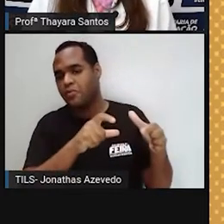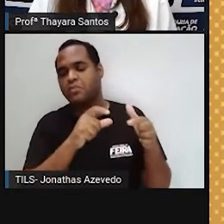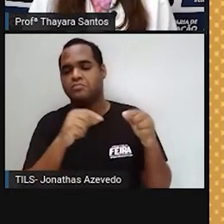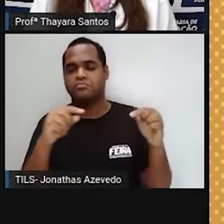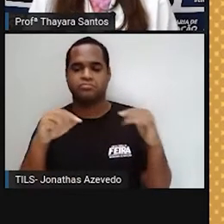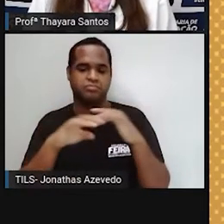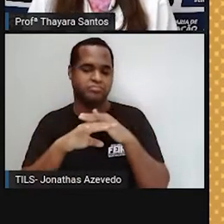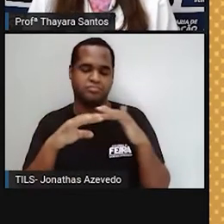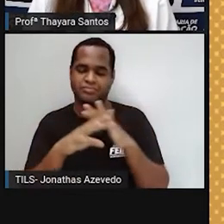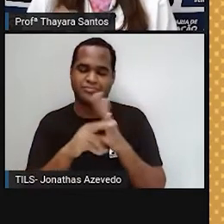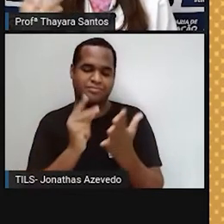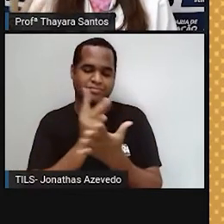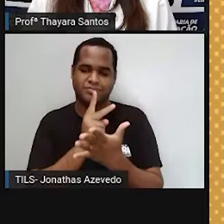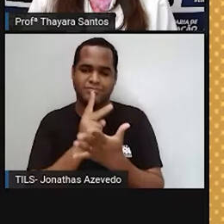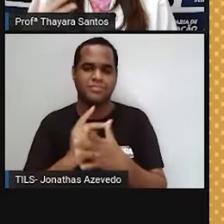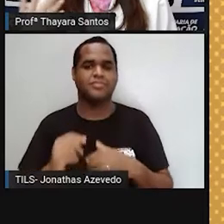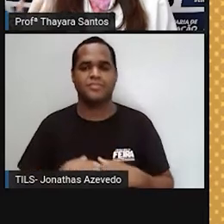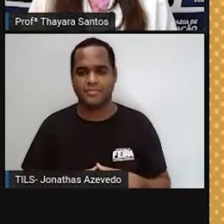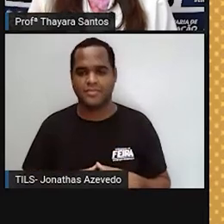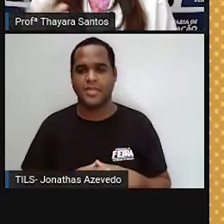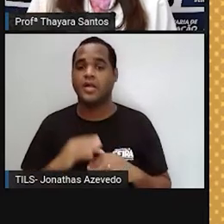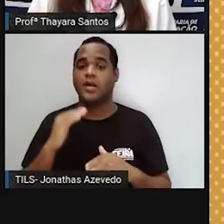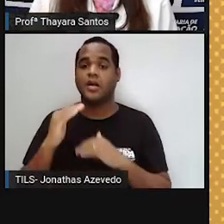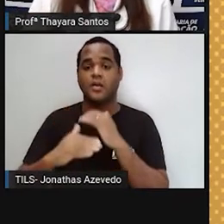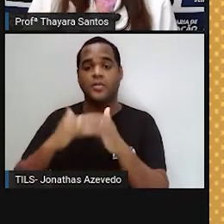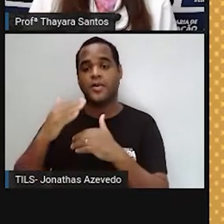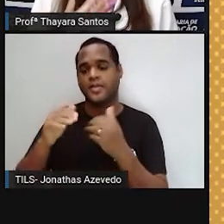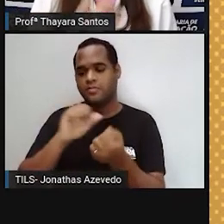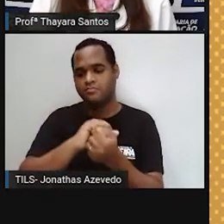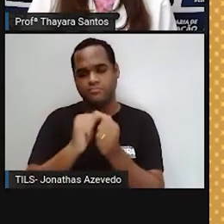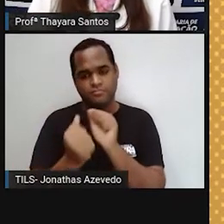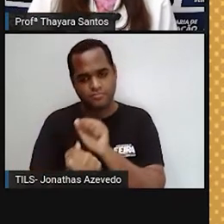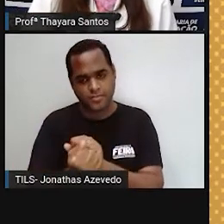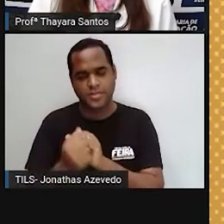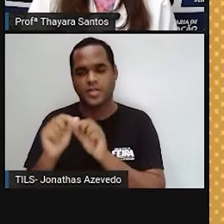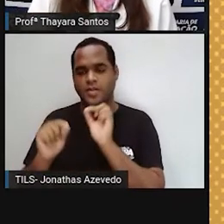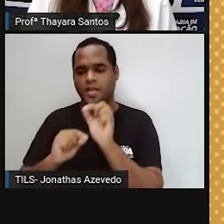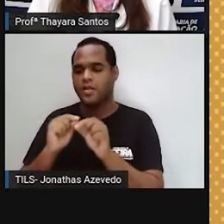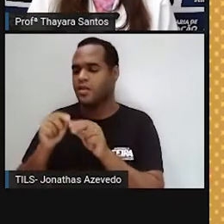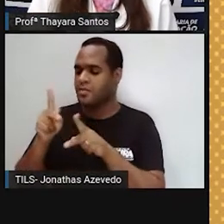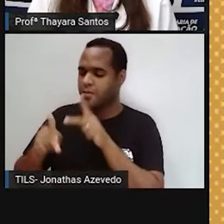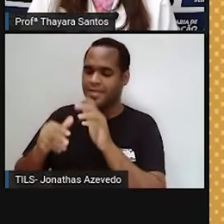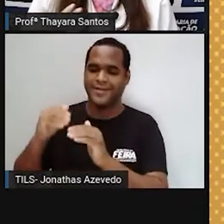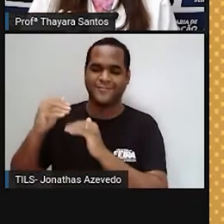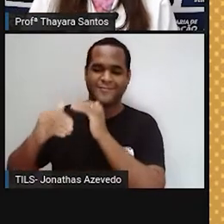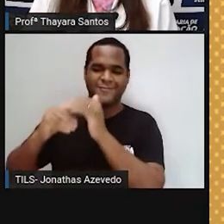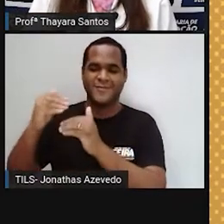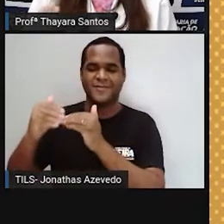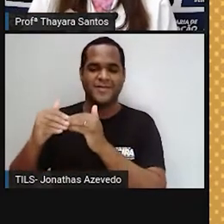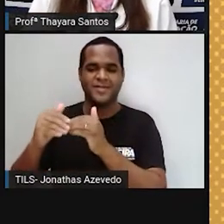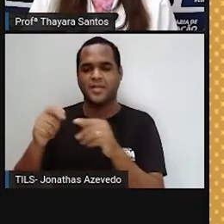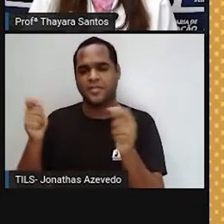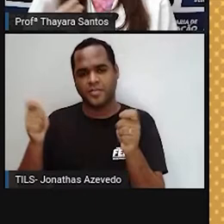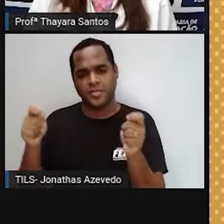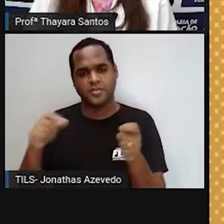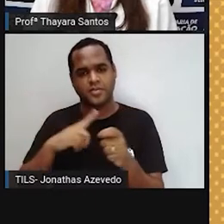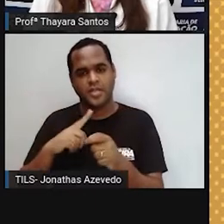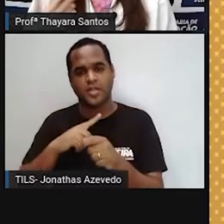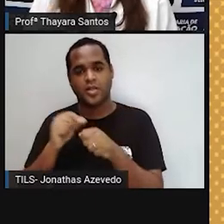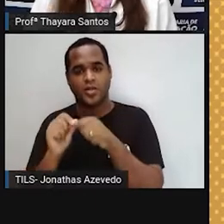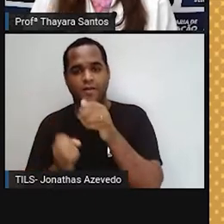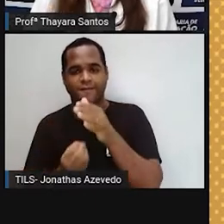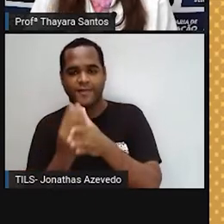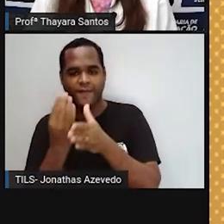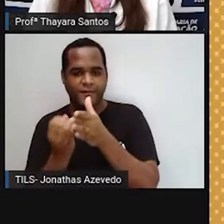tempo. Então, esse processo de variação e adaptação dessas populações ao longo do tempo pode, inclusive, provocar o surgimento